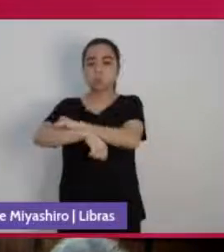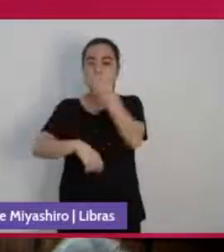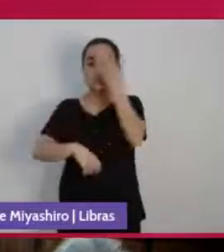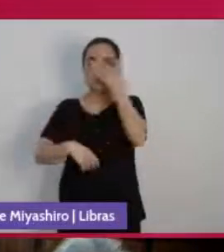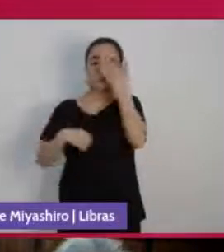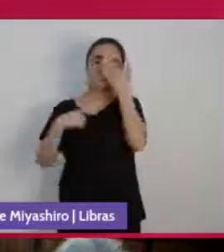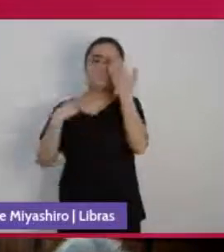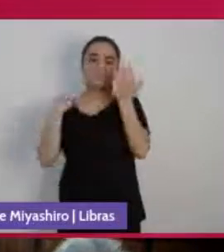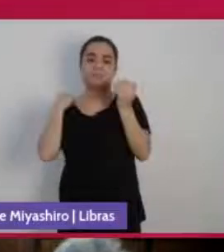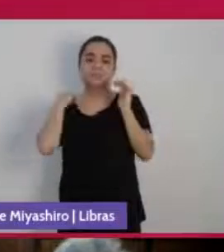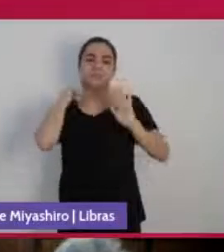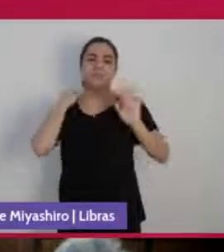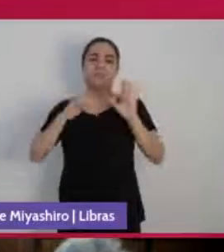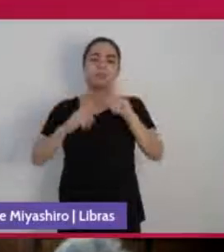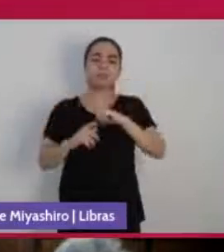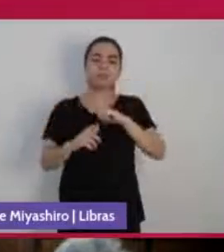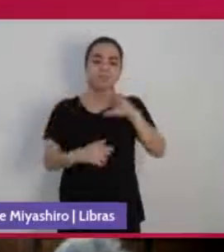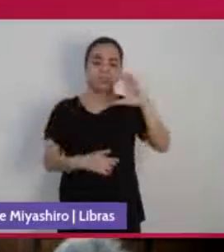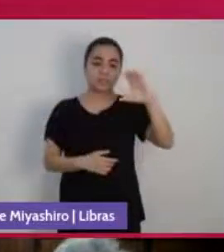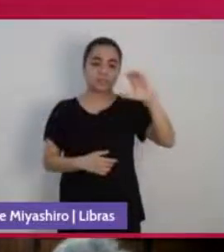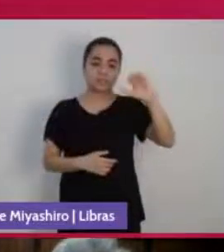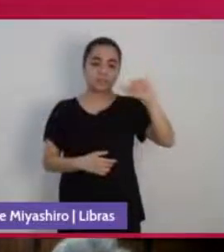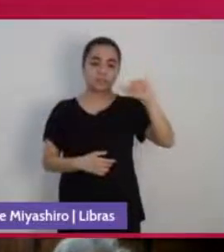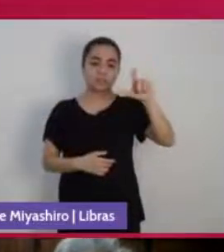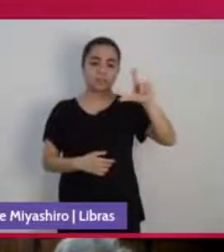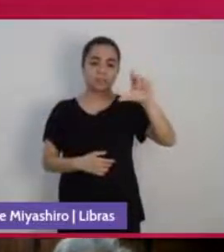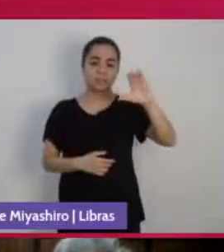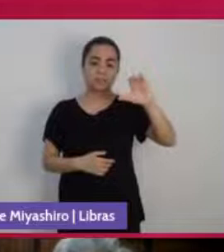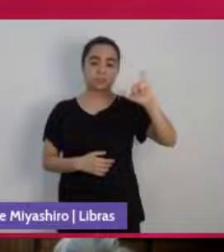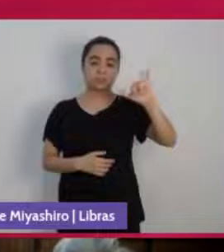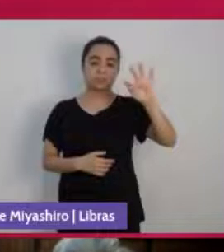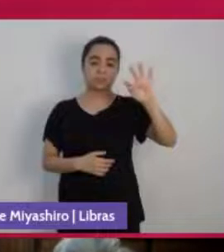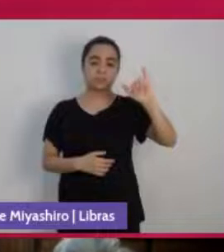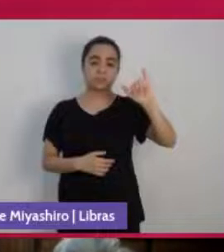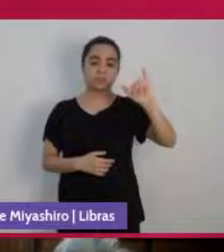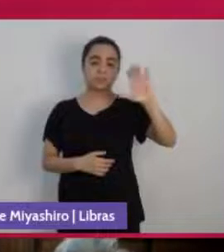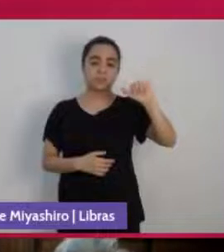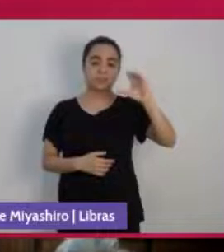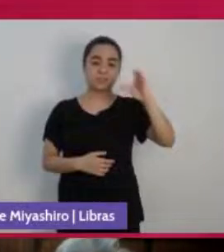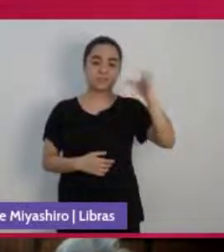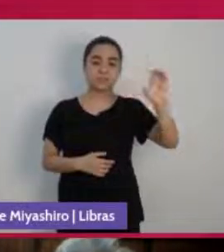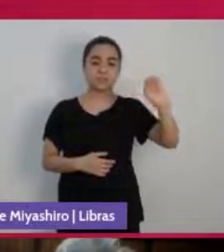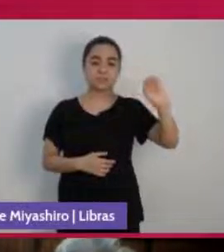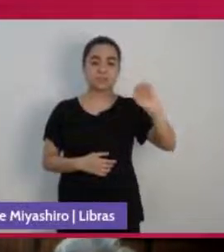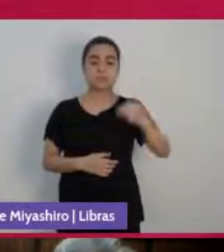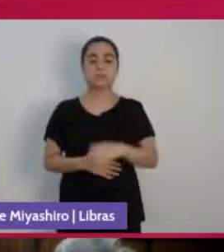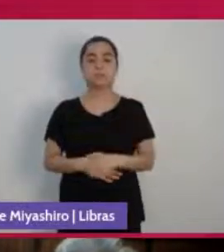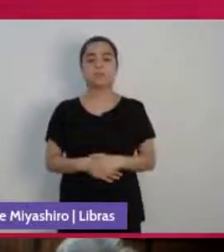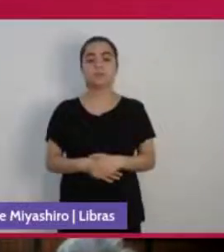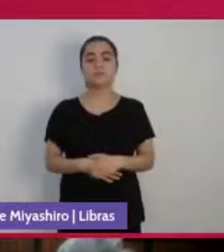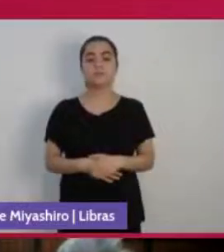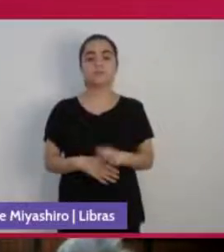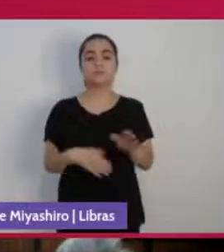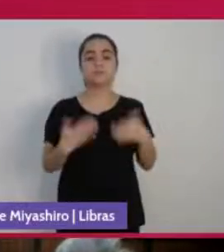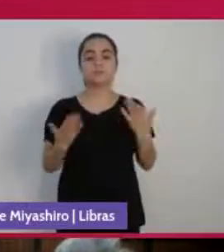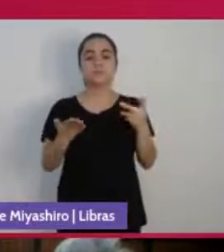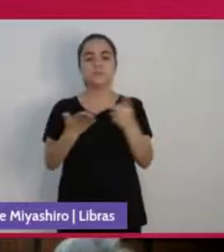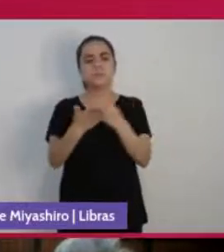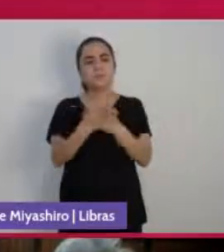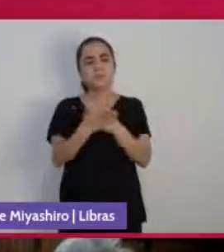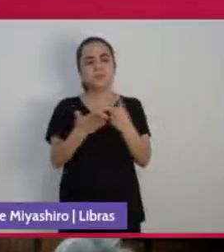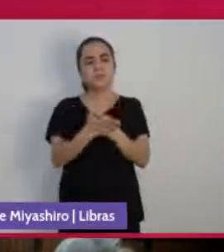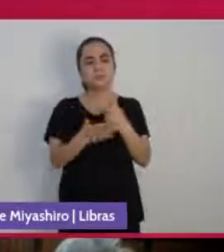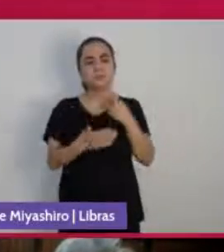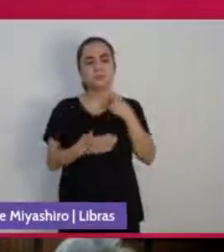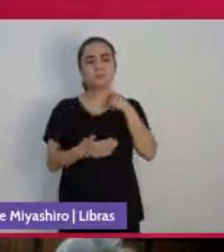vejo uma calcificação, que aqui a imagem está tão clara que eu não vejo. Então, o que aconteceu? Aqui na